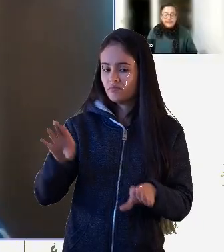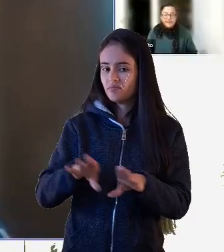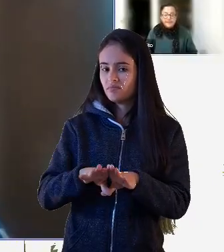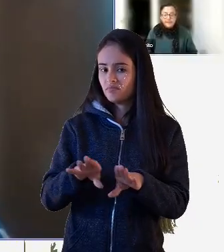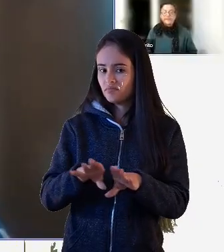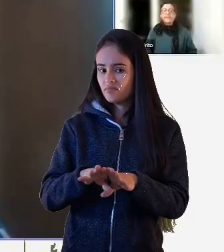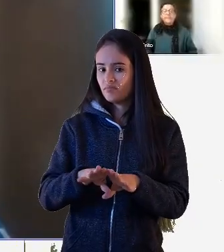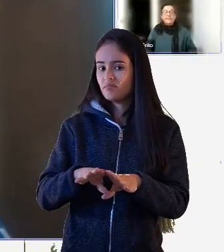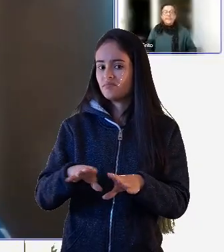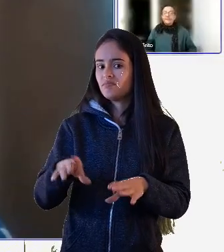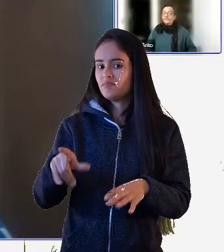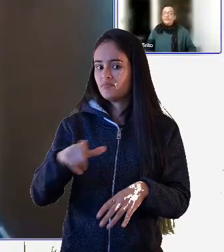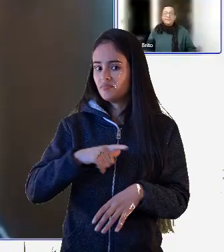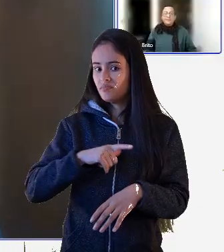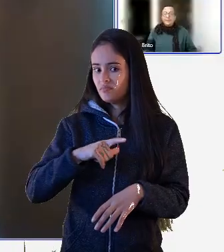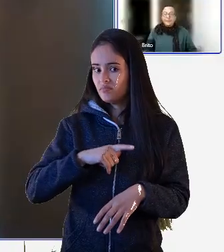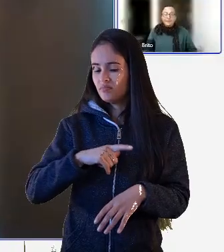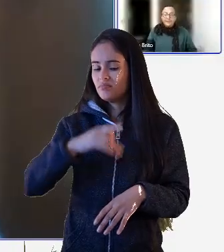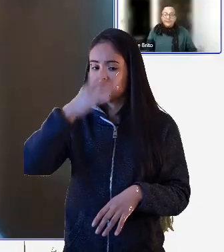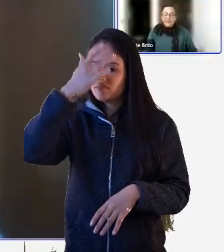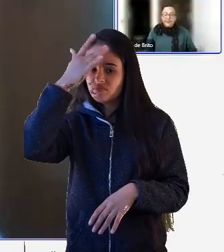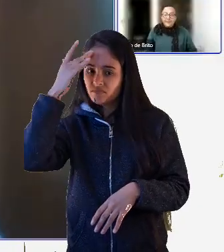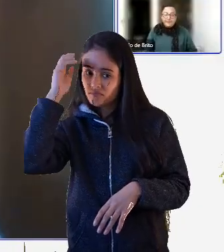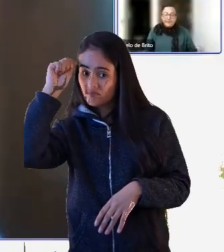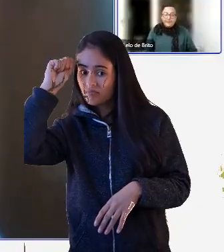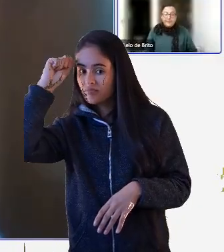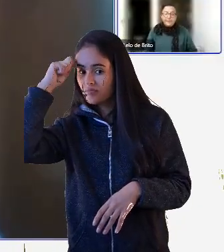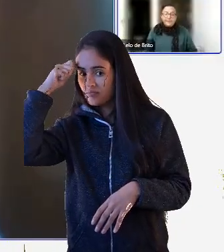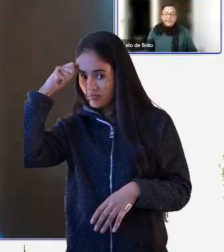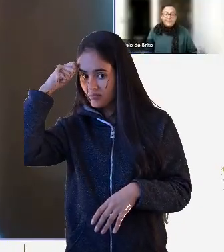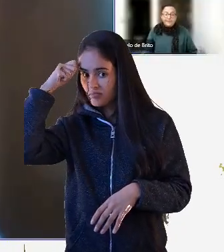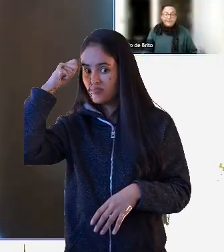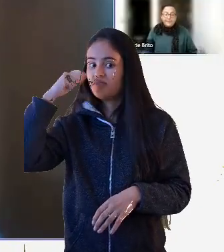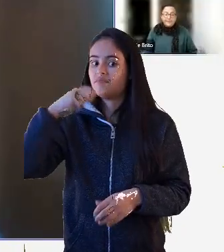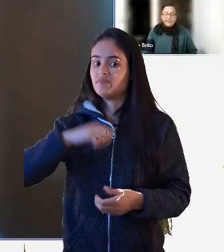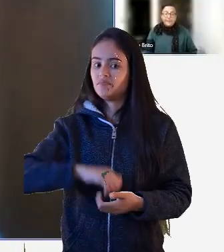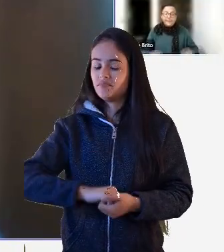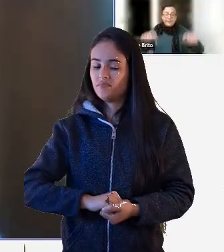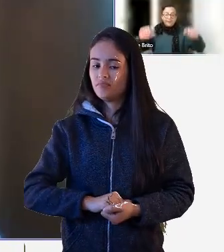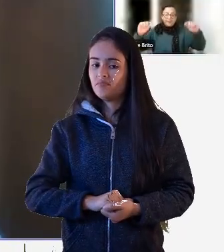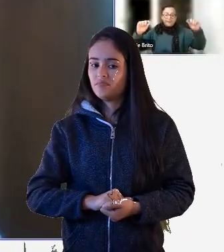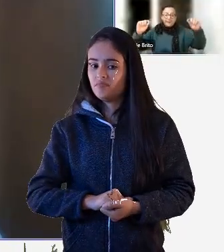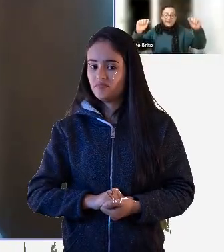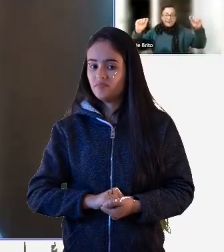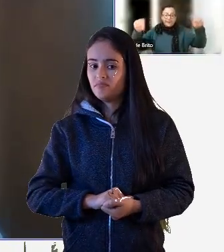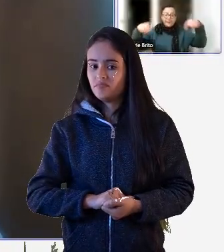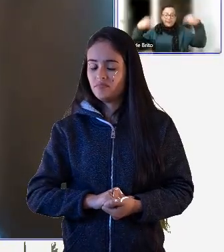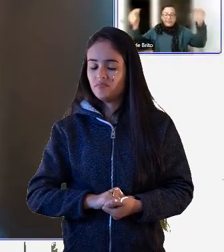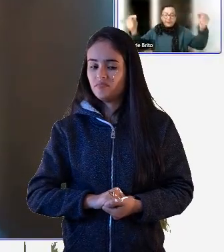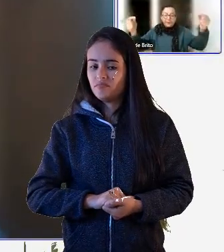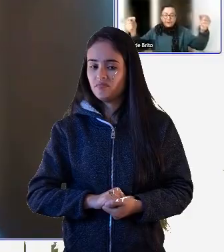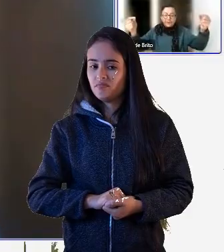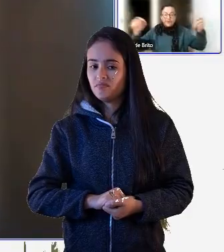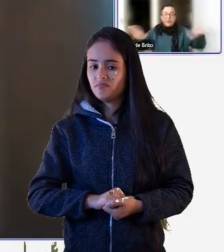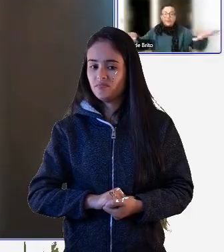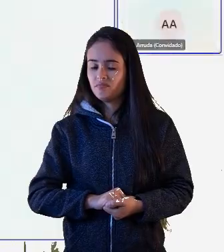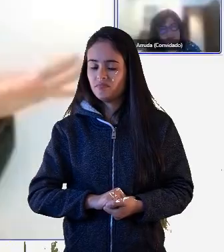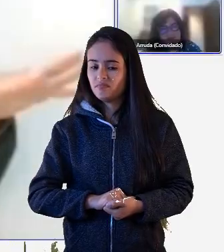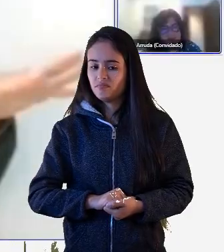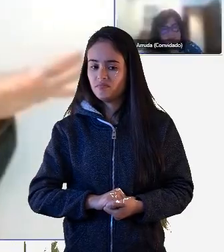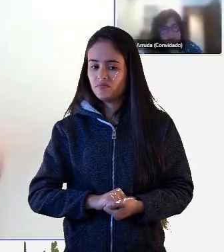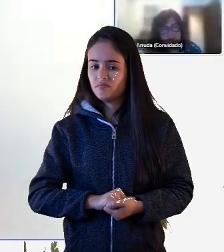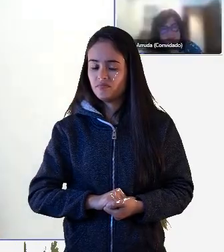por exemplo. Também, né? Tá tudo É, lá. o Congo é fácil de transformar no funk, E toda vez que tem uma transformação